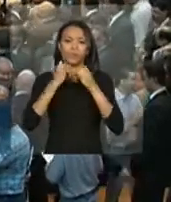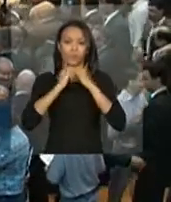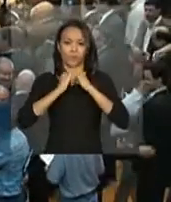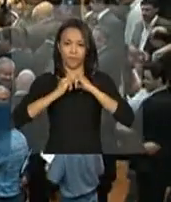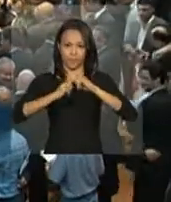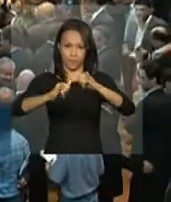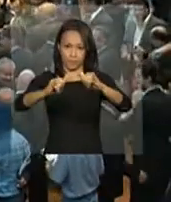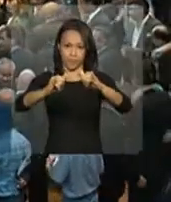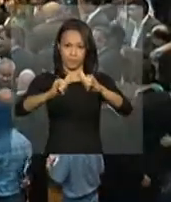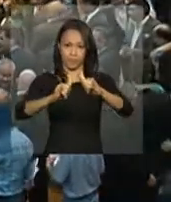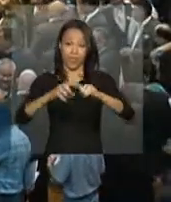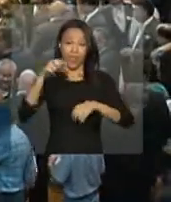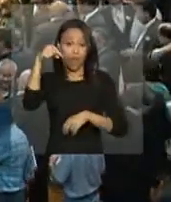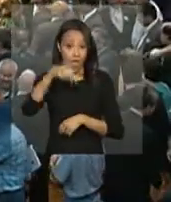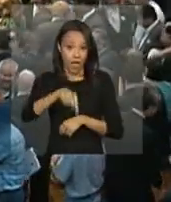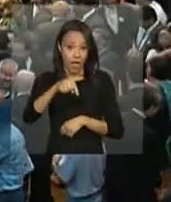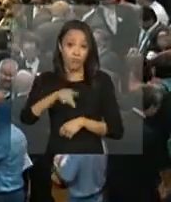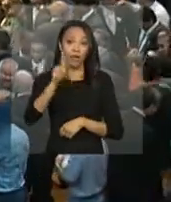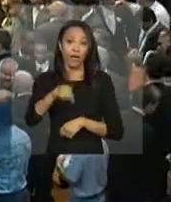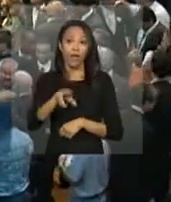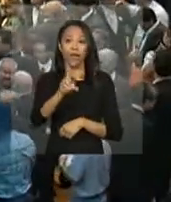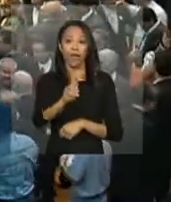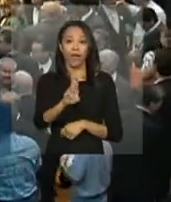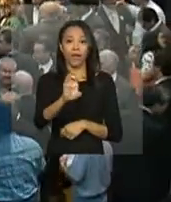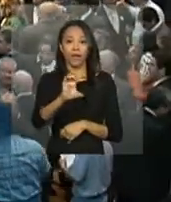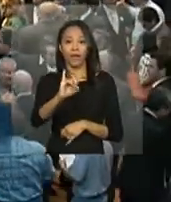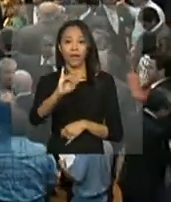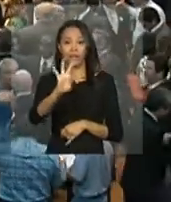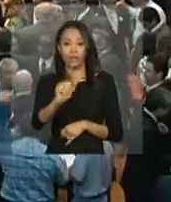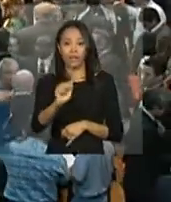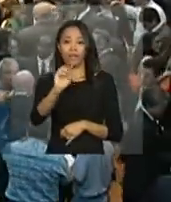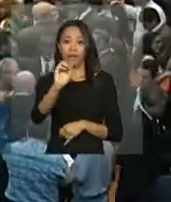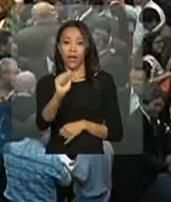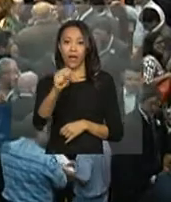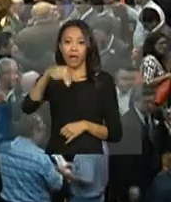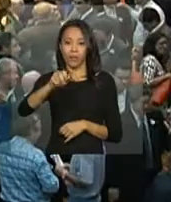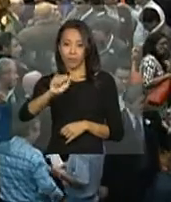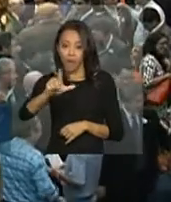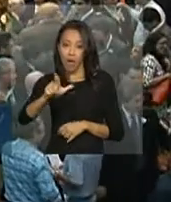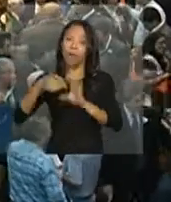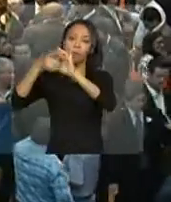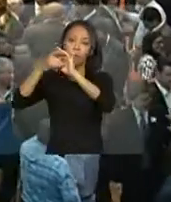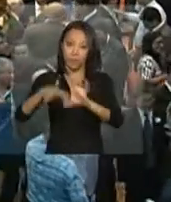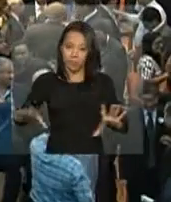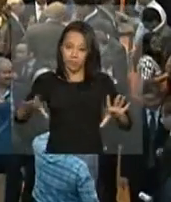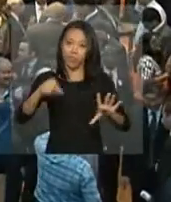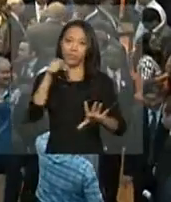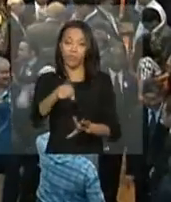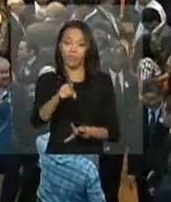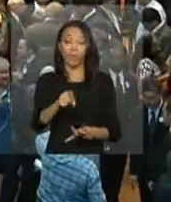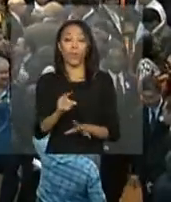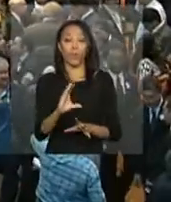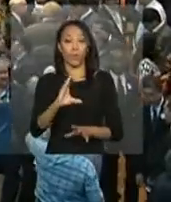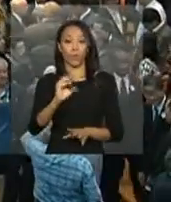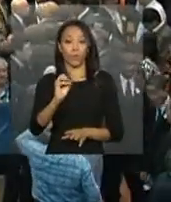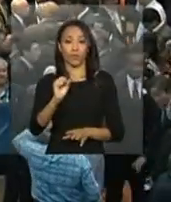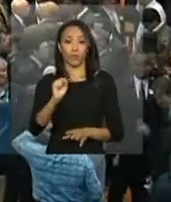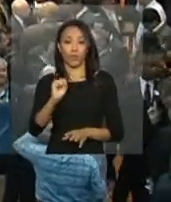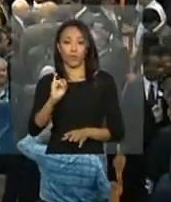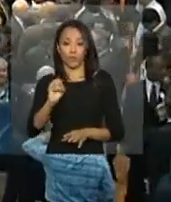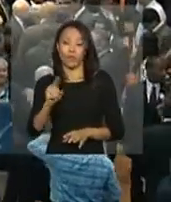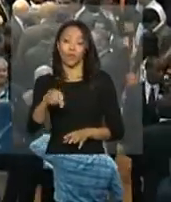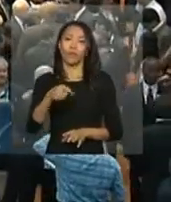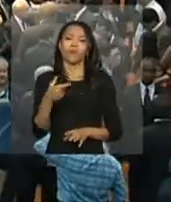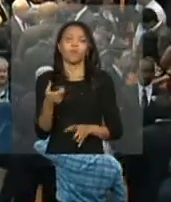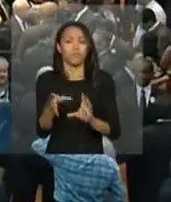transmissão Essa é a chamada receita anual permitida consórcio I Belomonte então apresentou a proposta